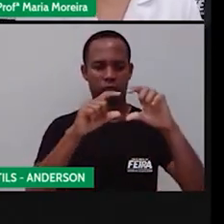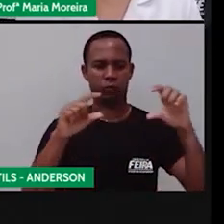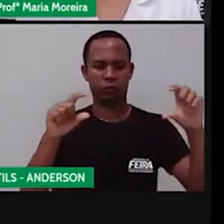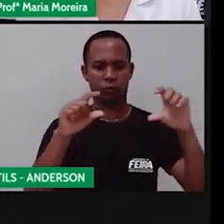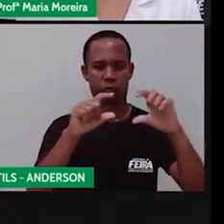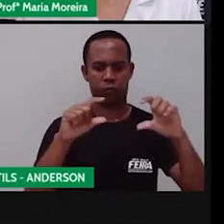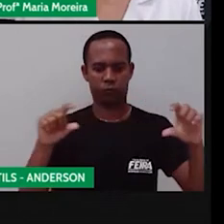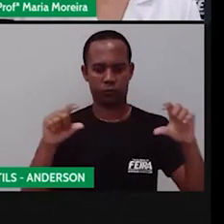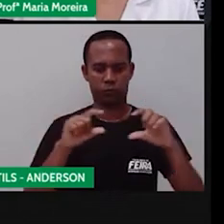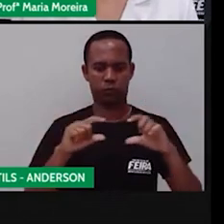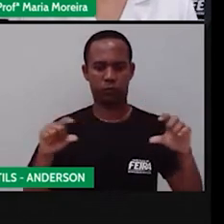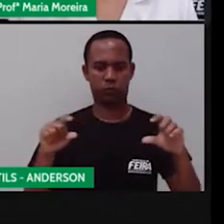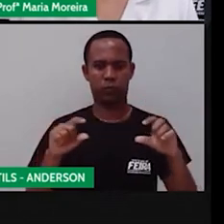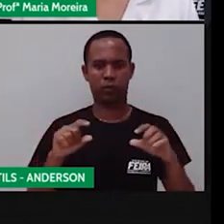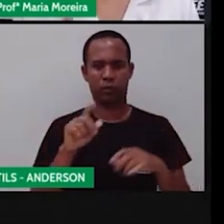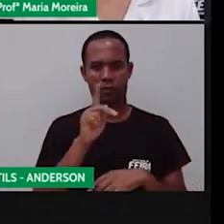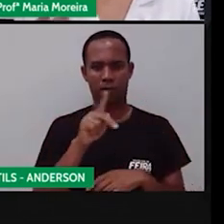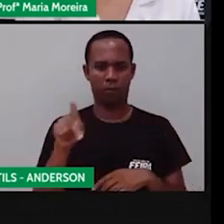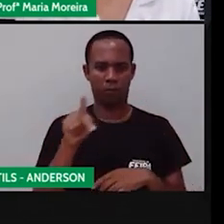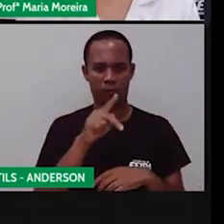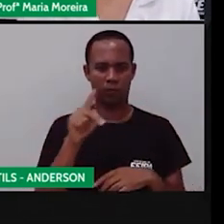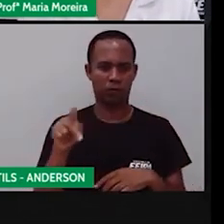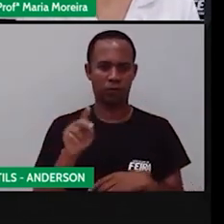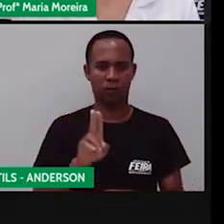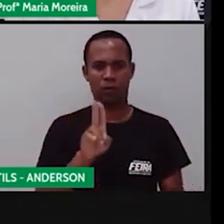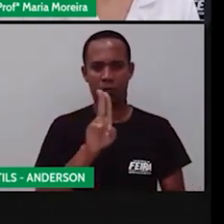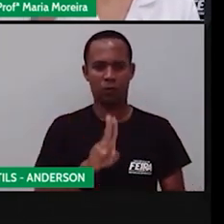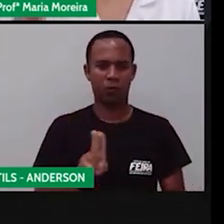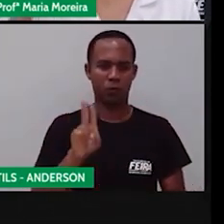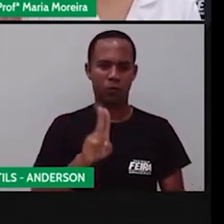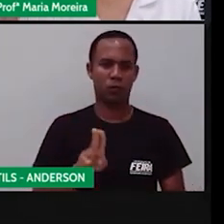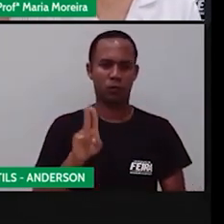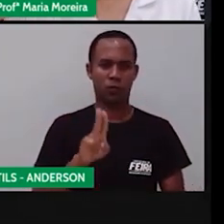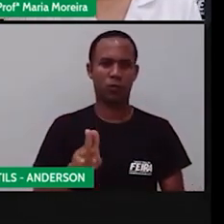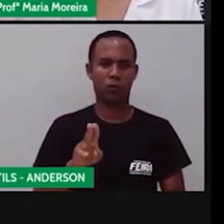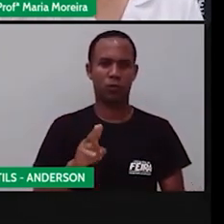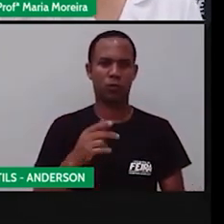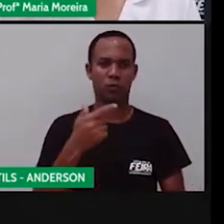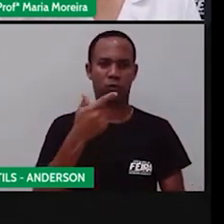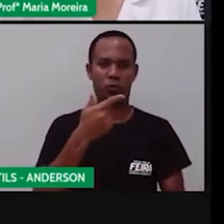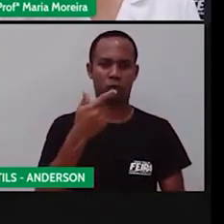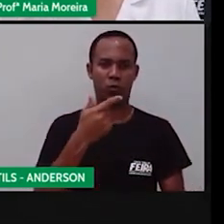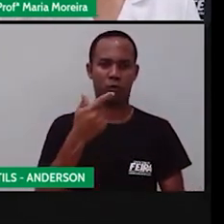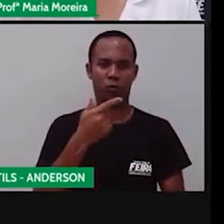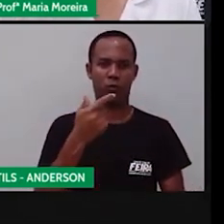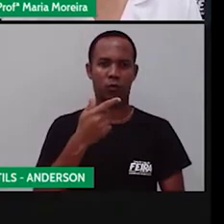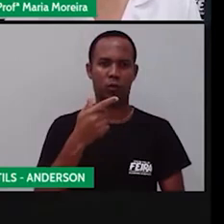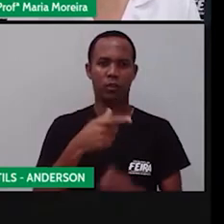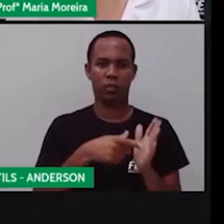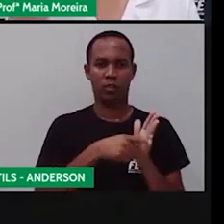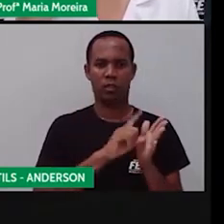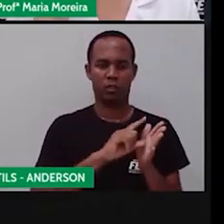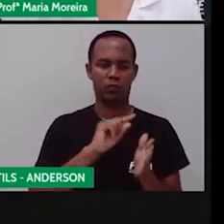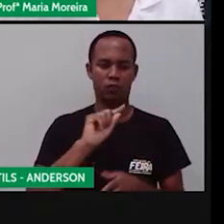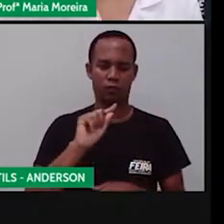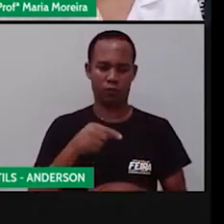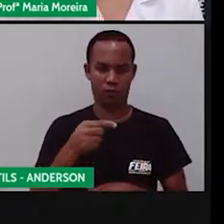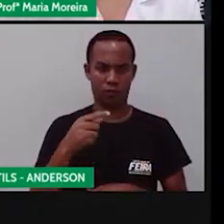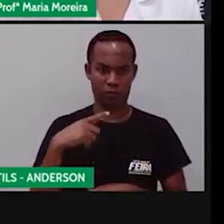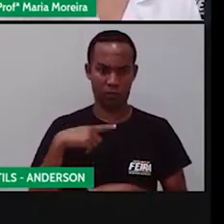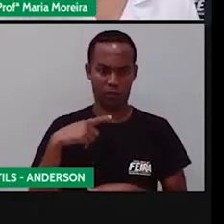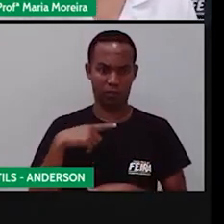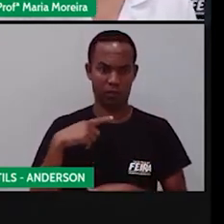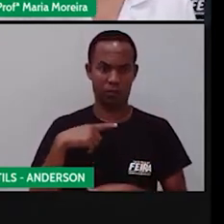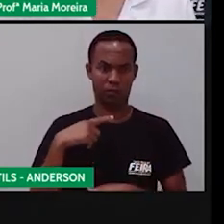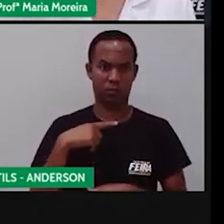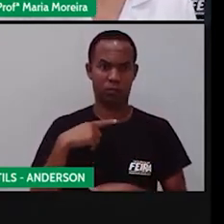que elementos, né? Quando a prof usou lá os dois pontos na listagem, não tinha depois de cada palavra uma vírgula, pronto.